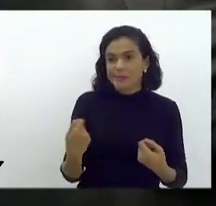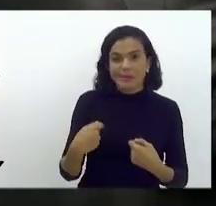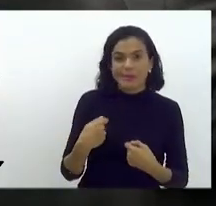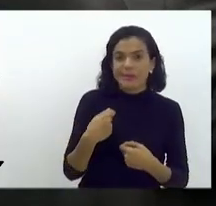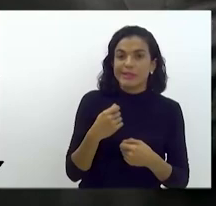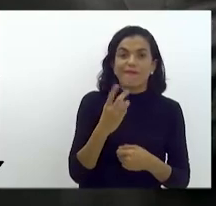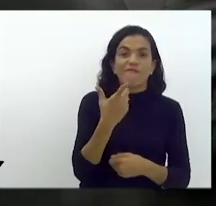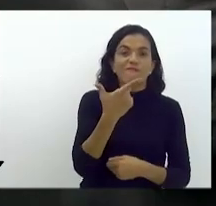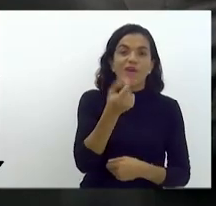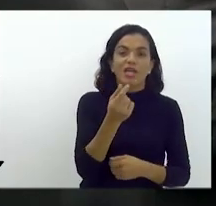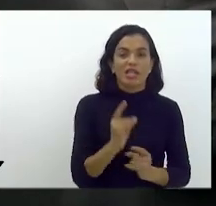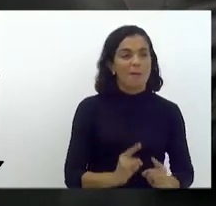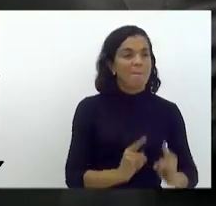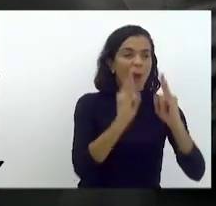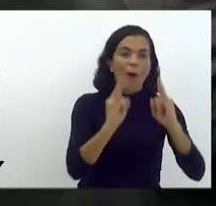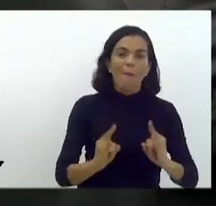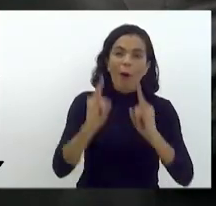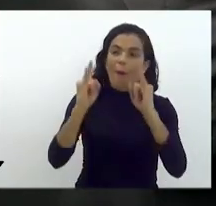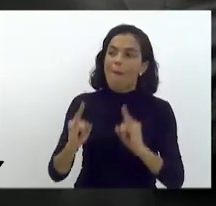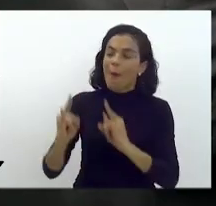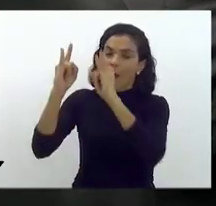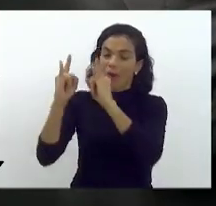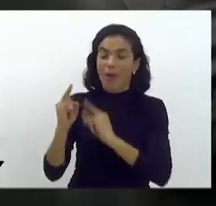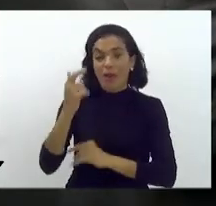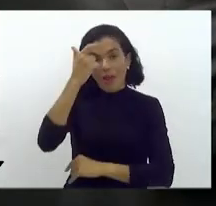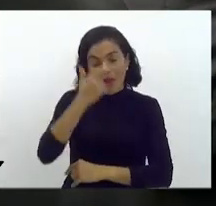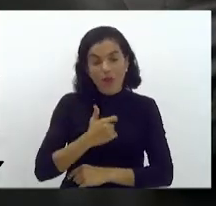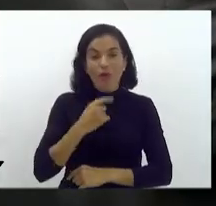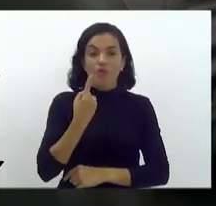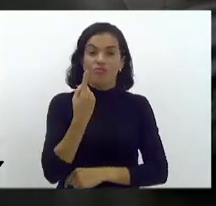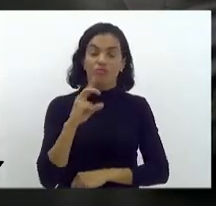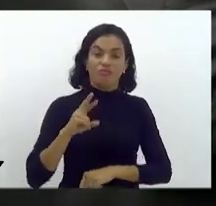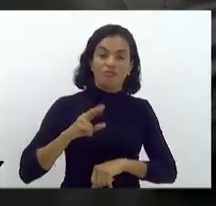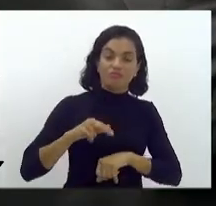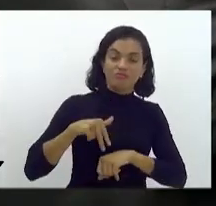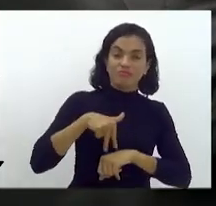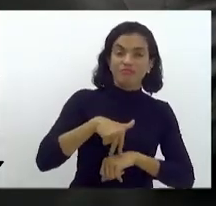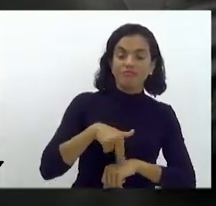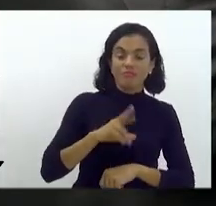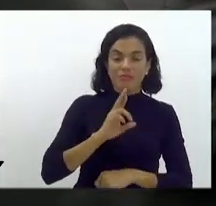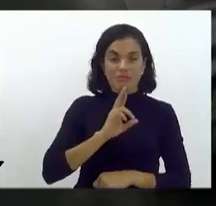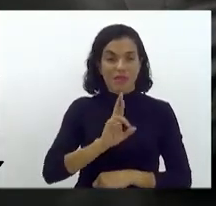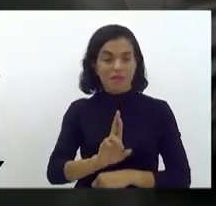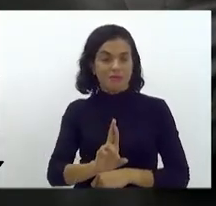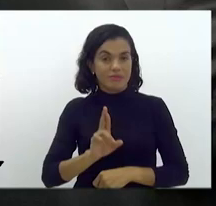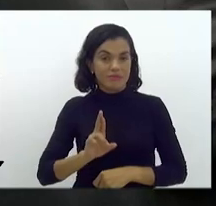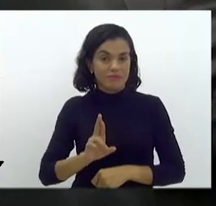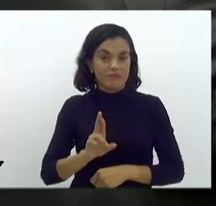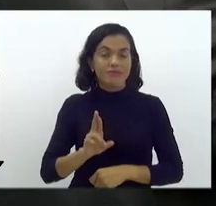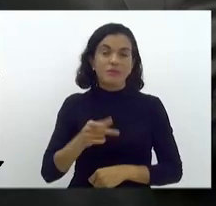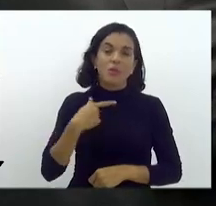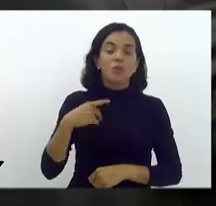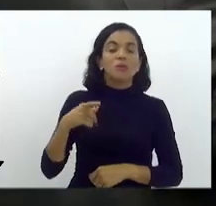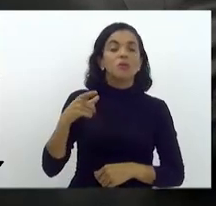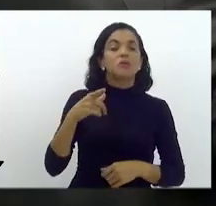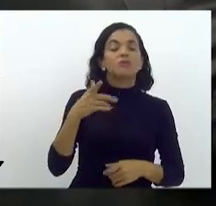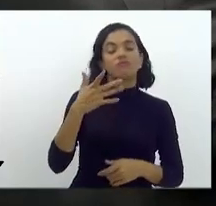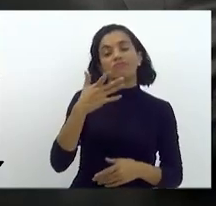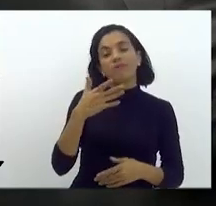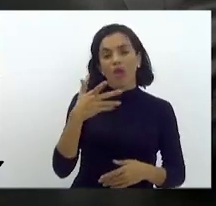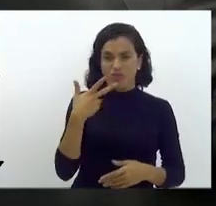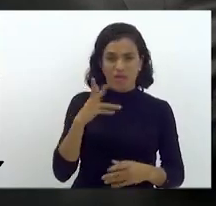20 prédios então eu era uma das vozes que as pessoas os superiores que passaram contrário